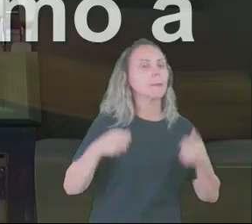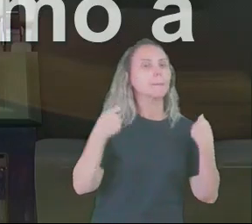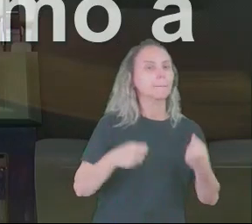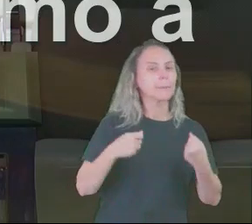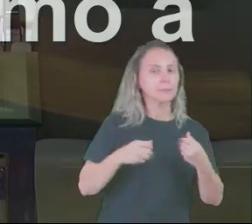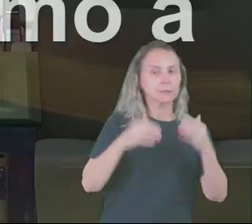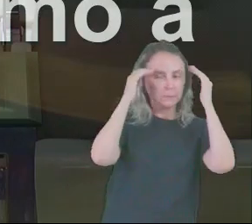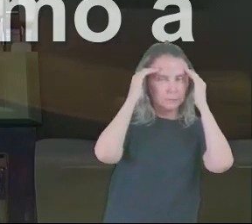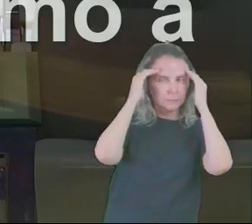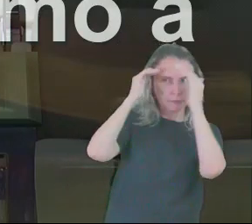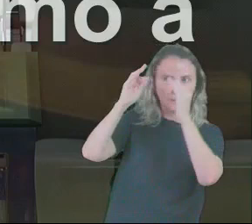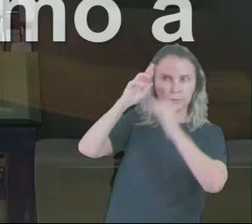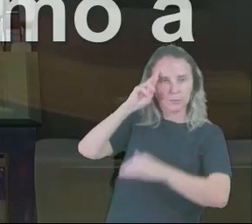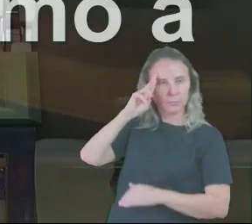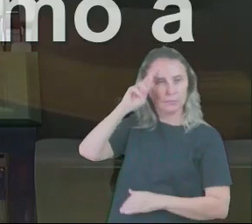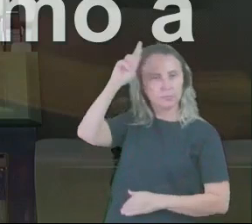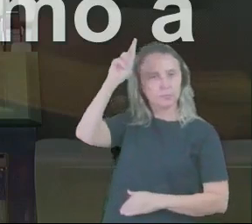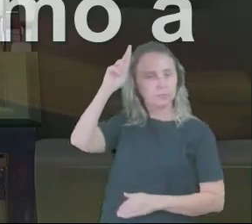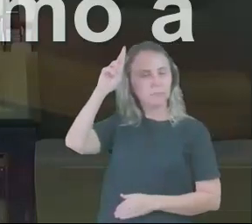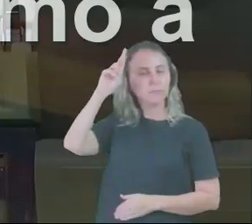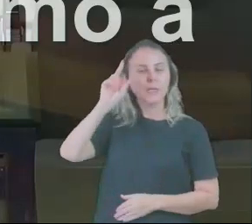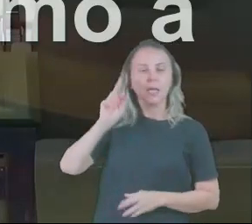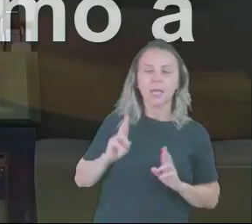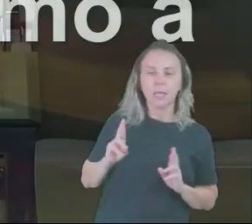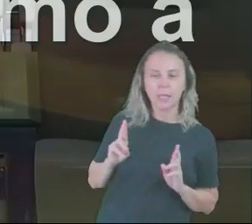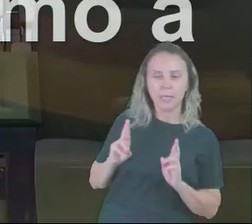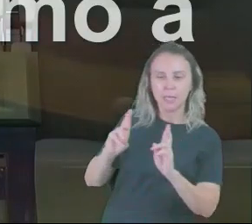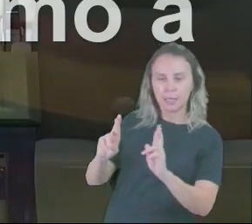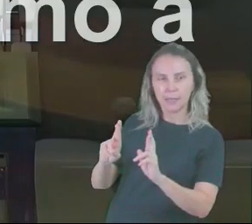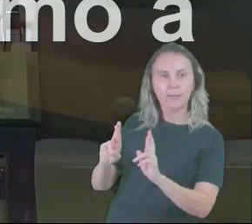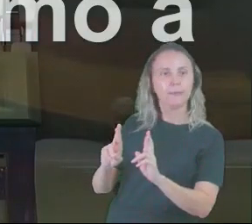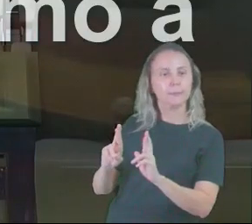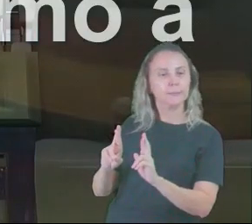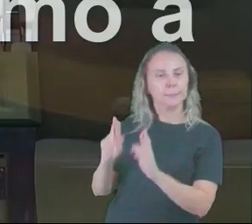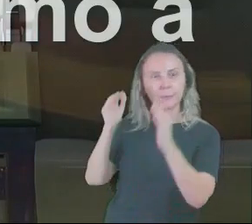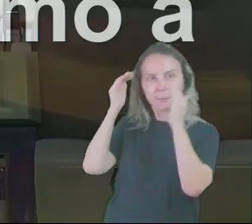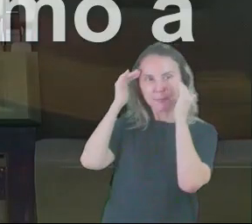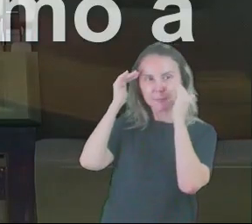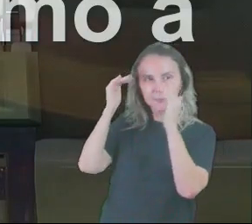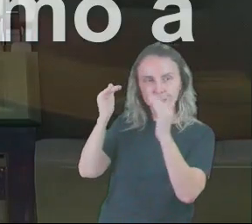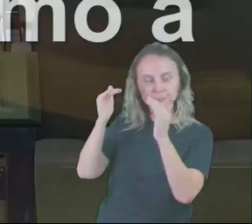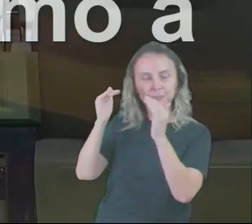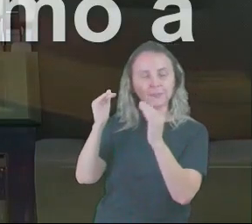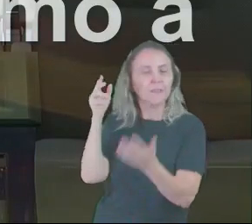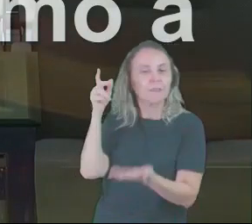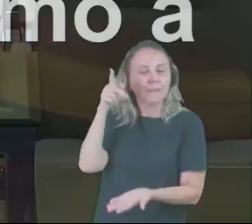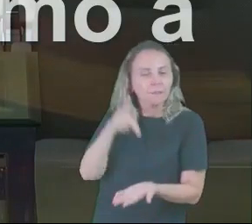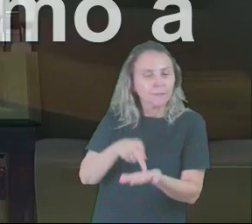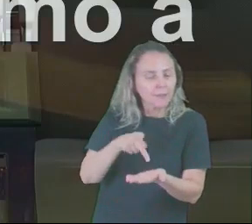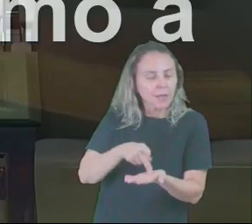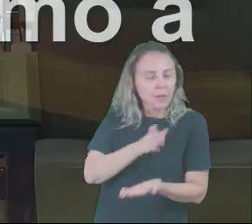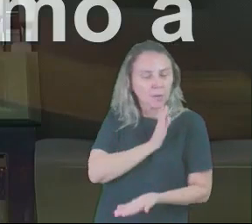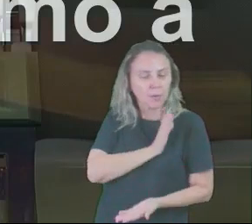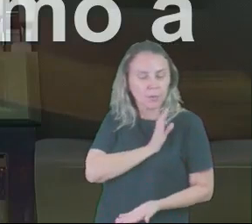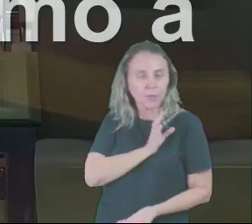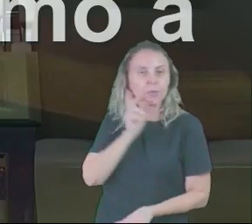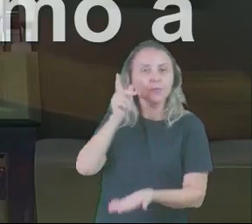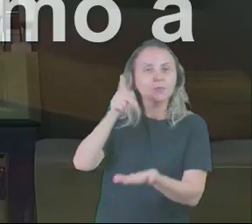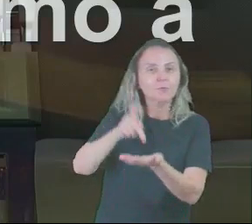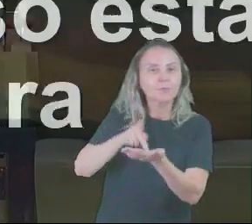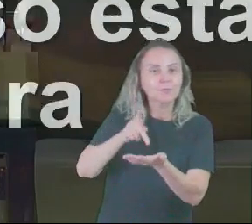carne com temor e tremor na sinceridade de vosso coração